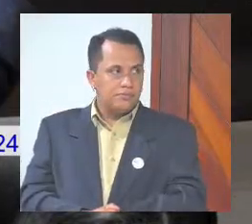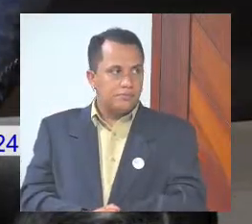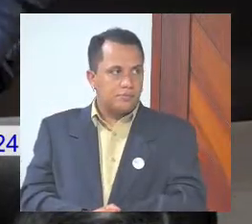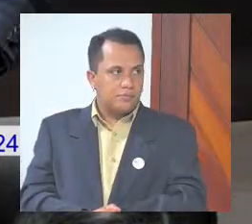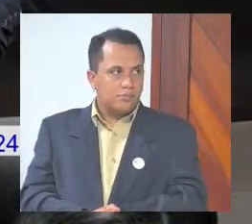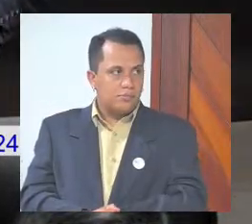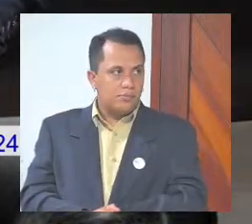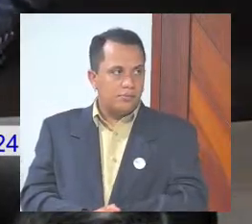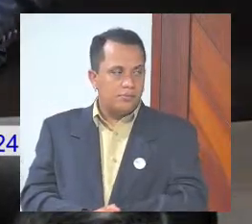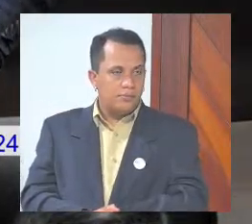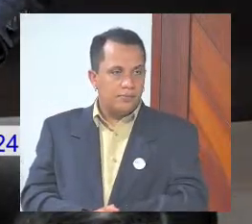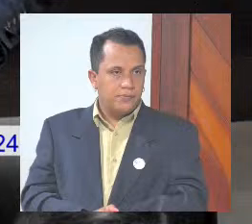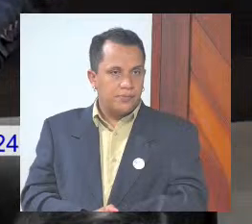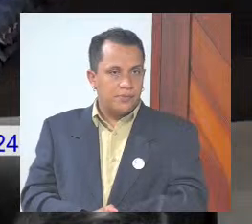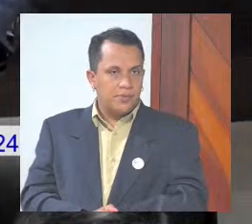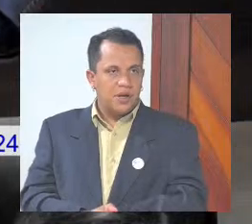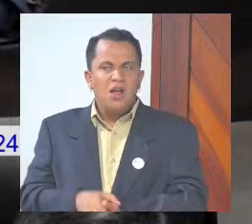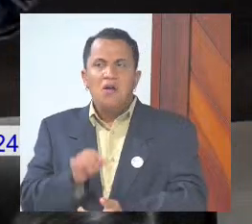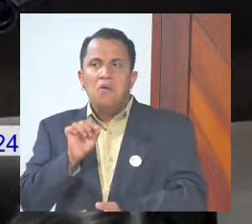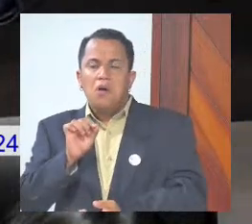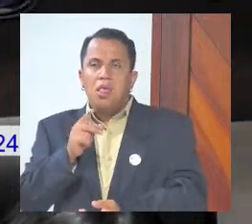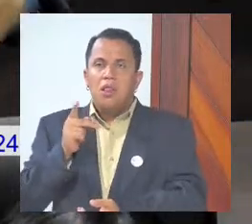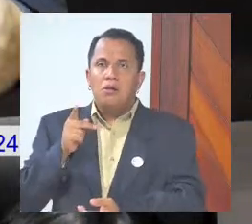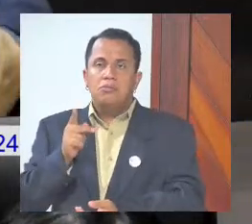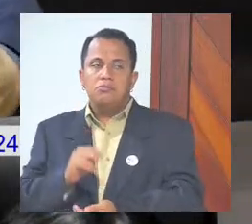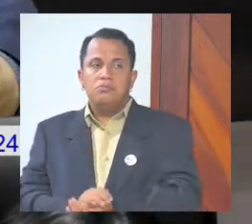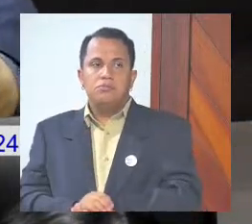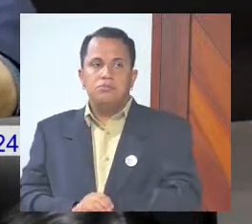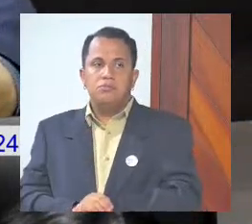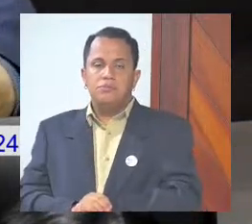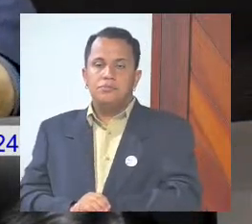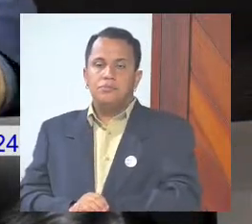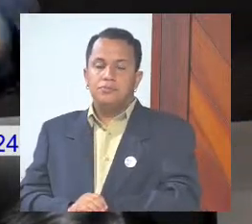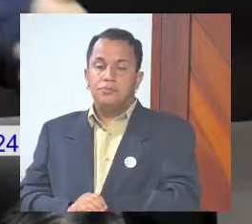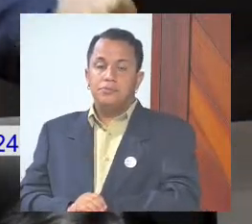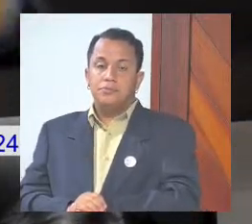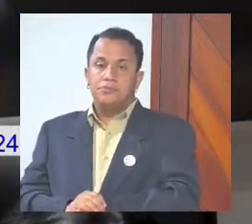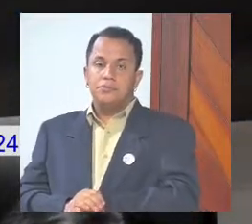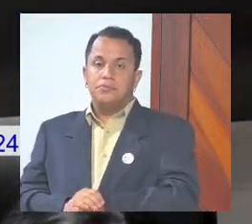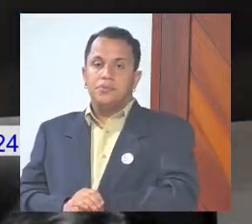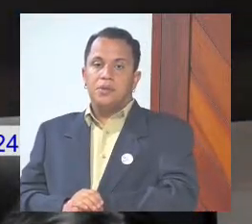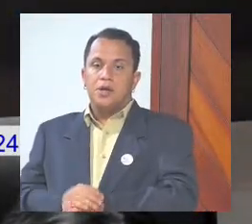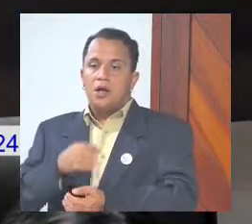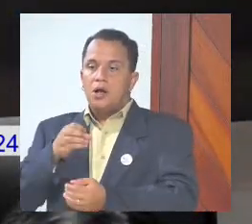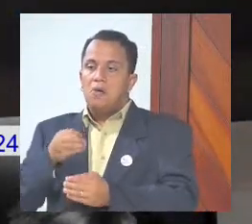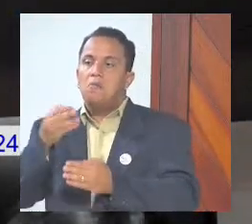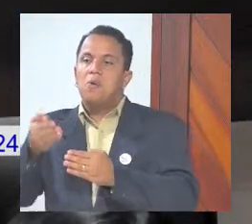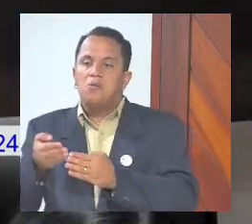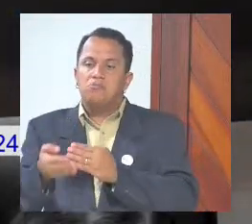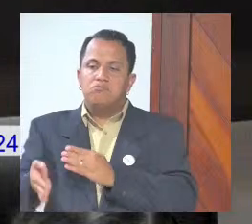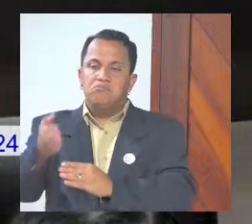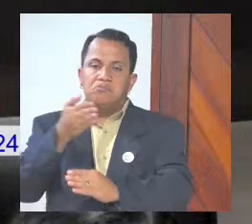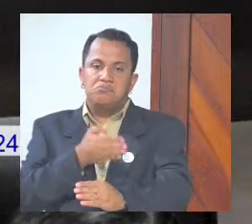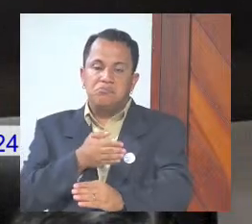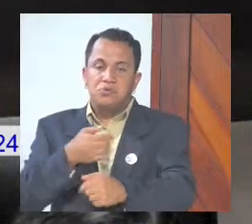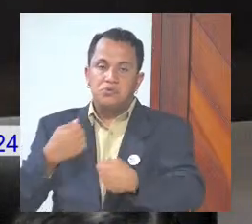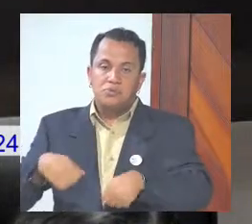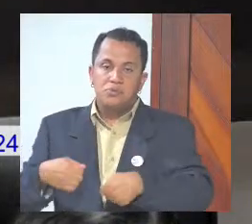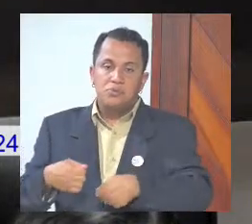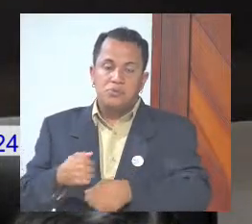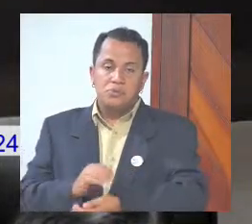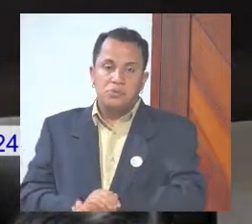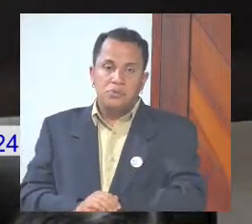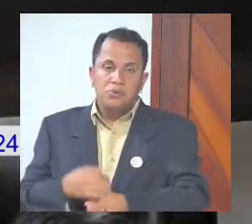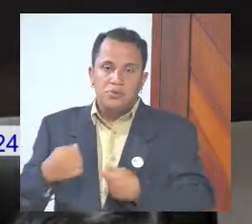fazer qualquer tipo de julgamento que seja para pró ou contra vereador, ele tem que ficar em segundo